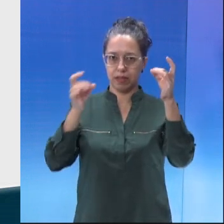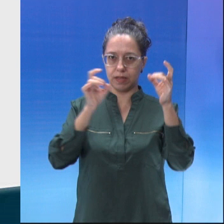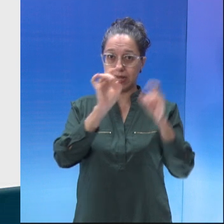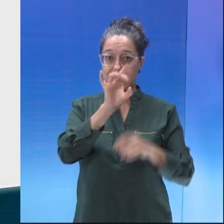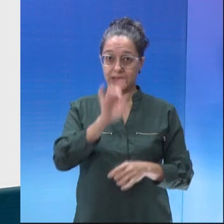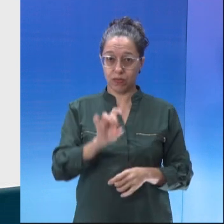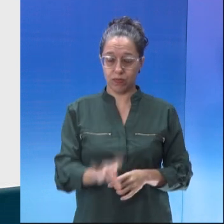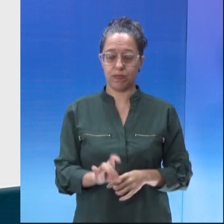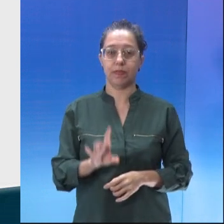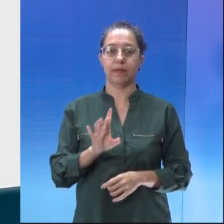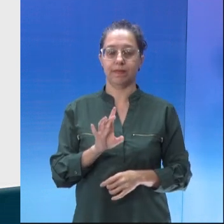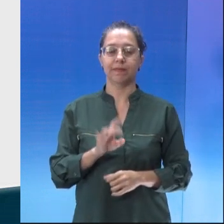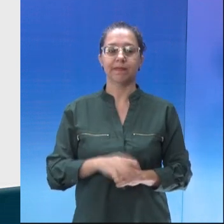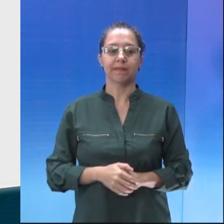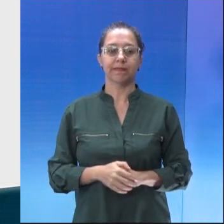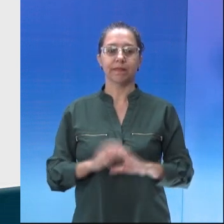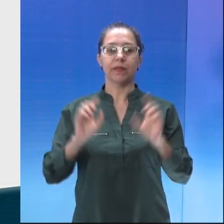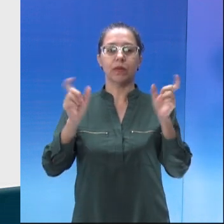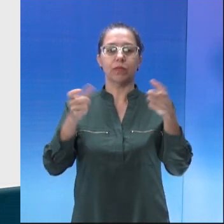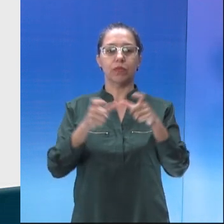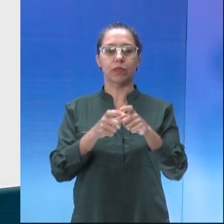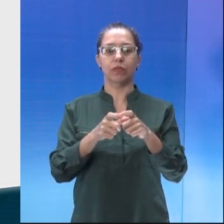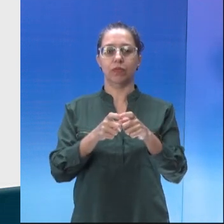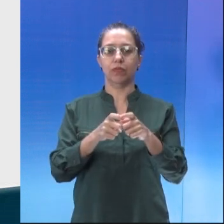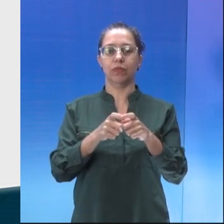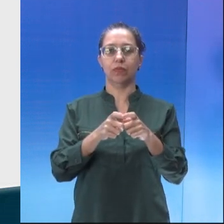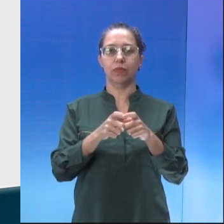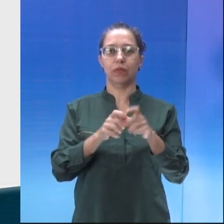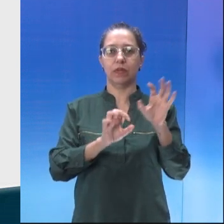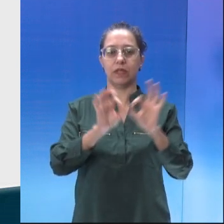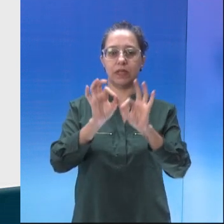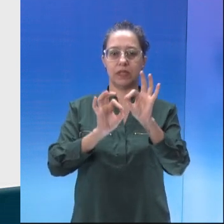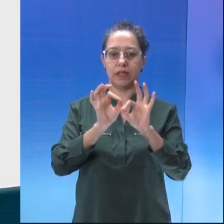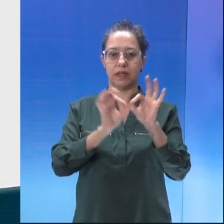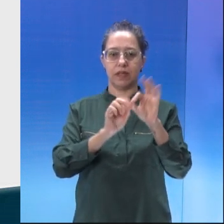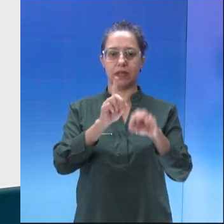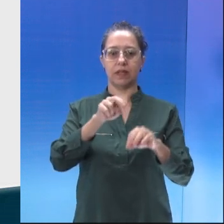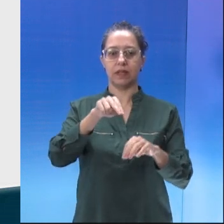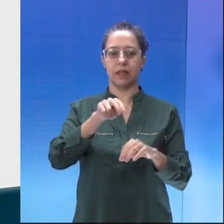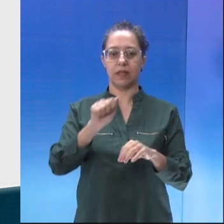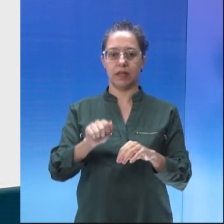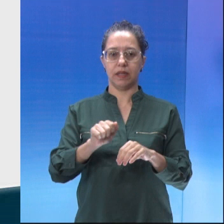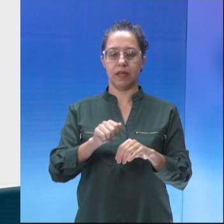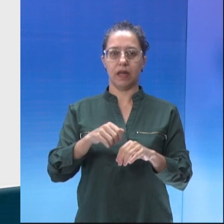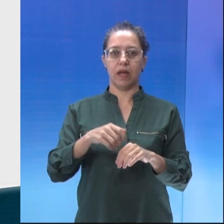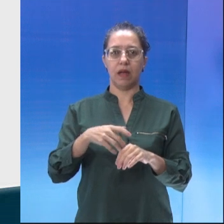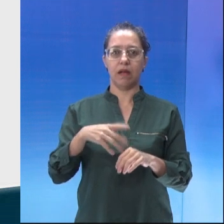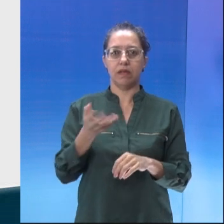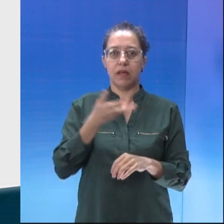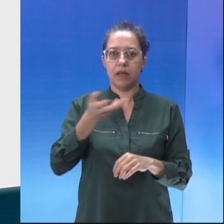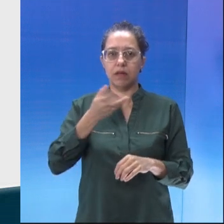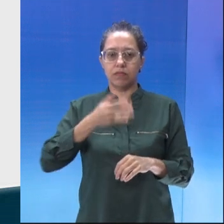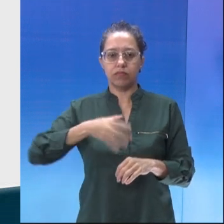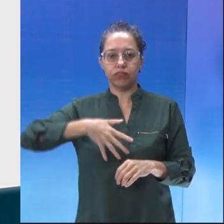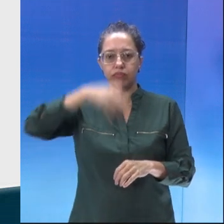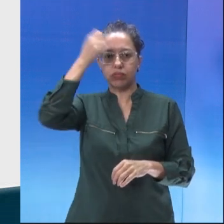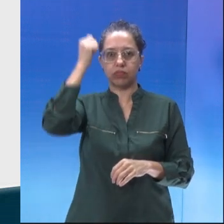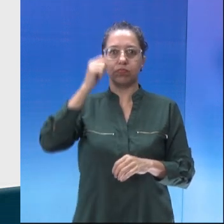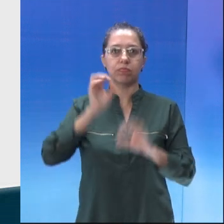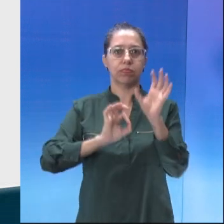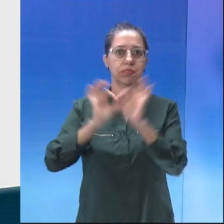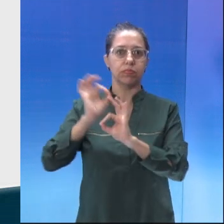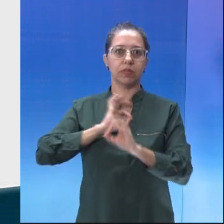alternativa. A redução da síntese de DNA acelerando o ciclo celular? Não. A síntese de DNA